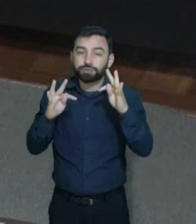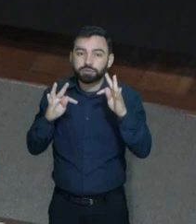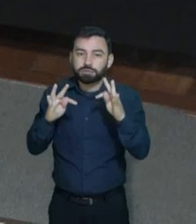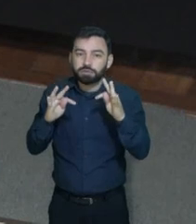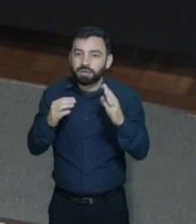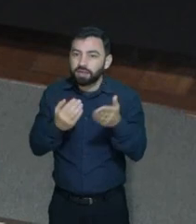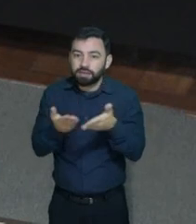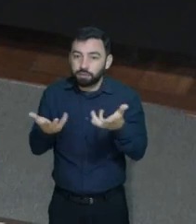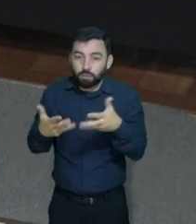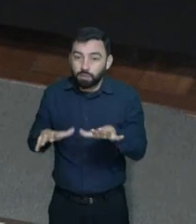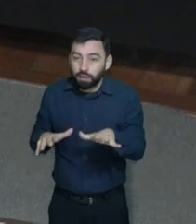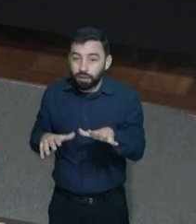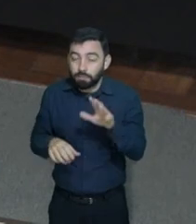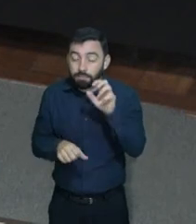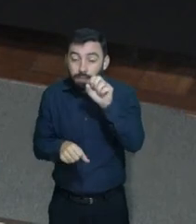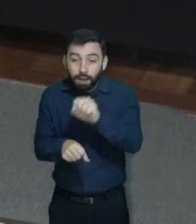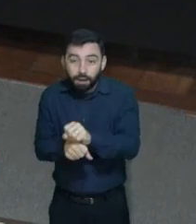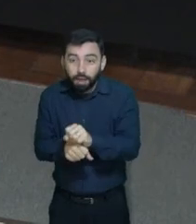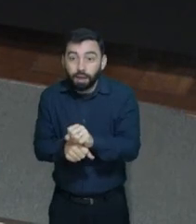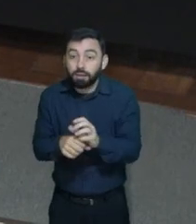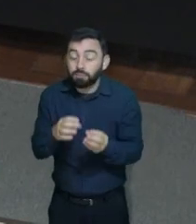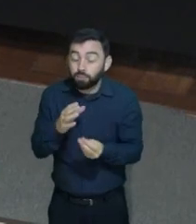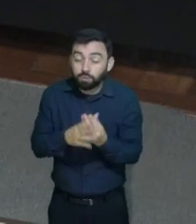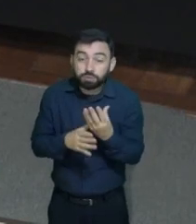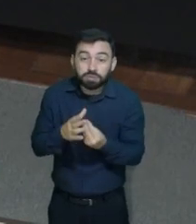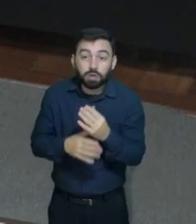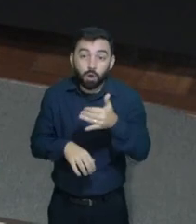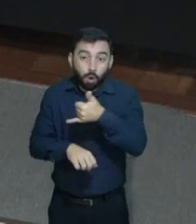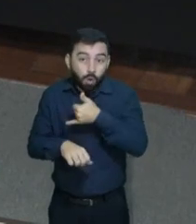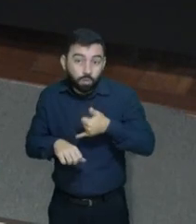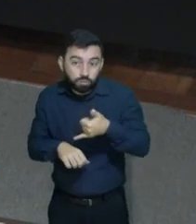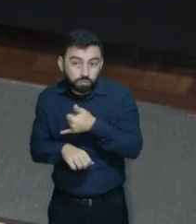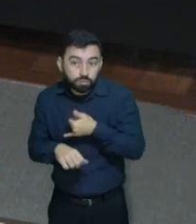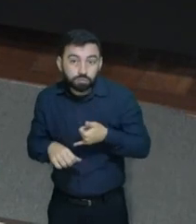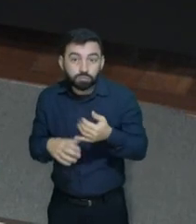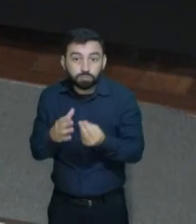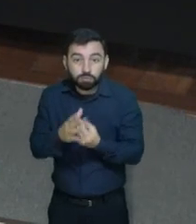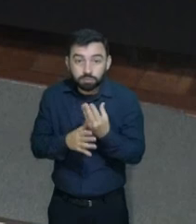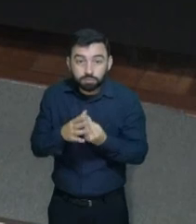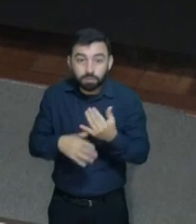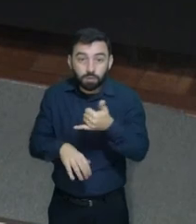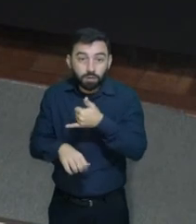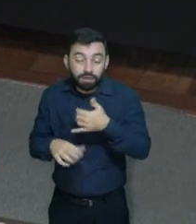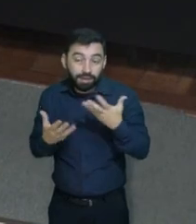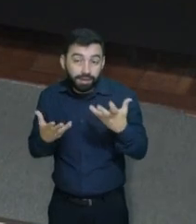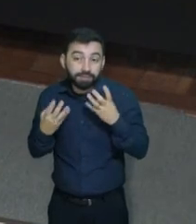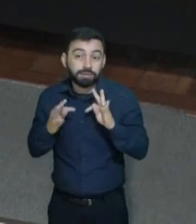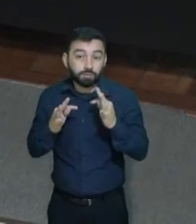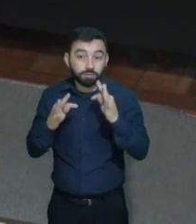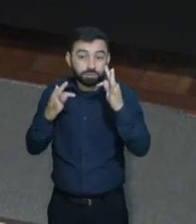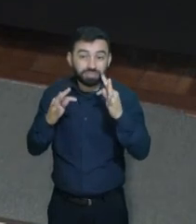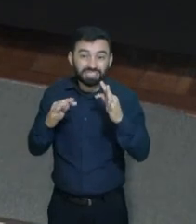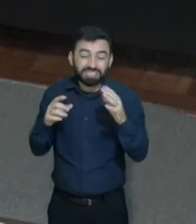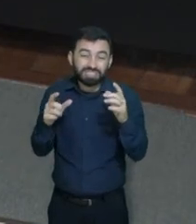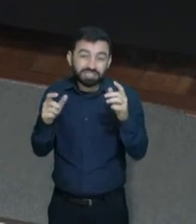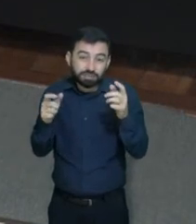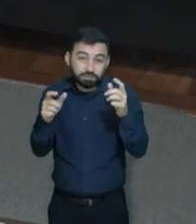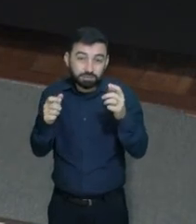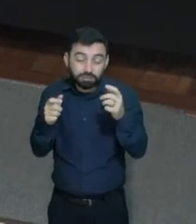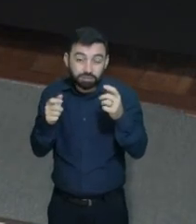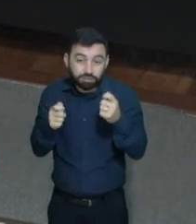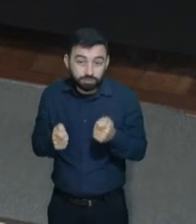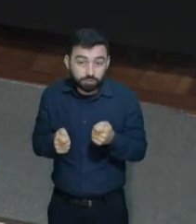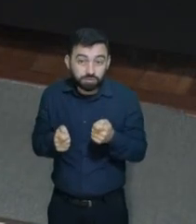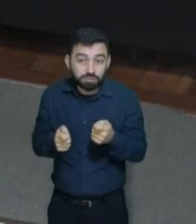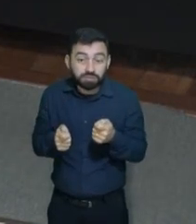tecnologias que eles não querem parar de produzir óleo, que é todo o dinheiro deles vem da produção de óleo. Então, eles querem desenvolver tecnologia para amenizar. Então,